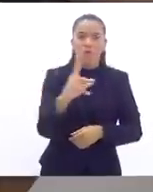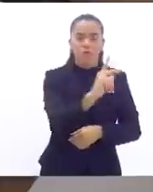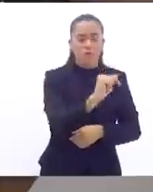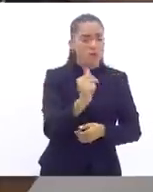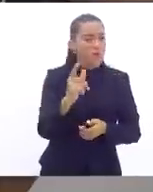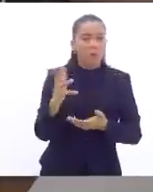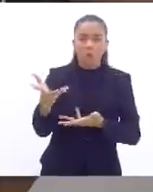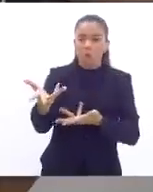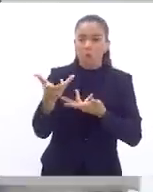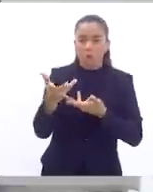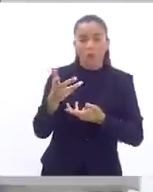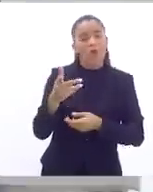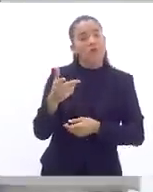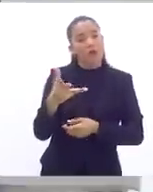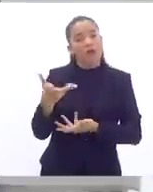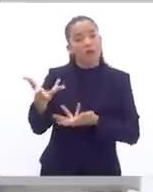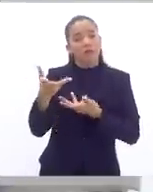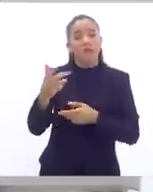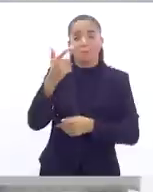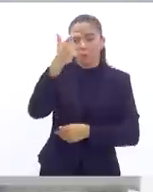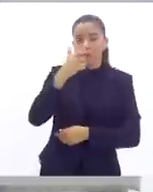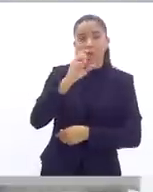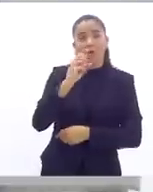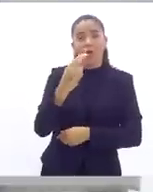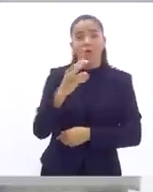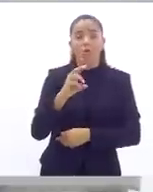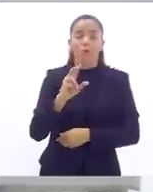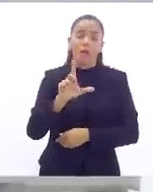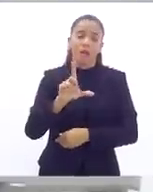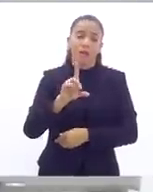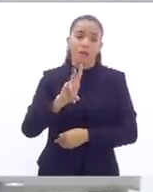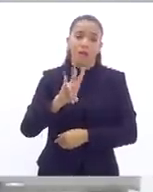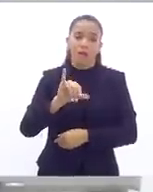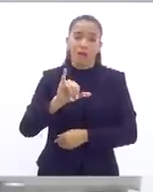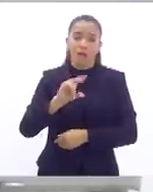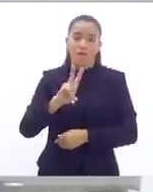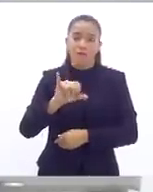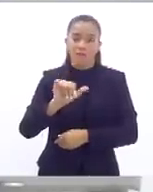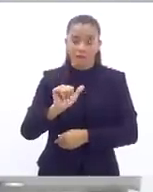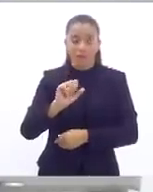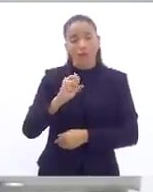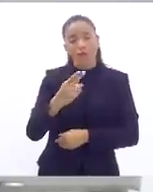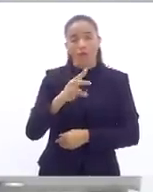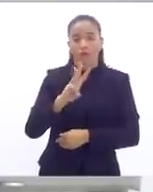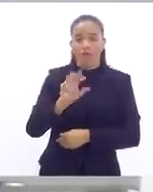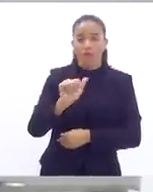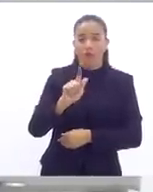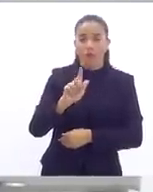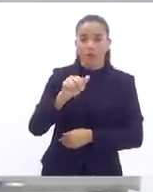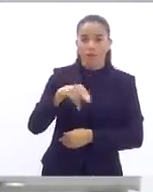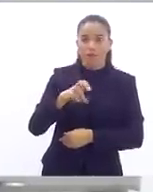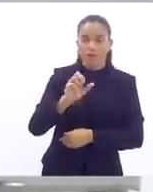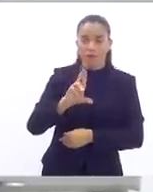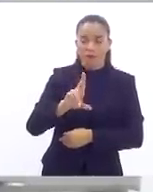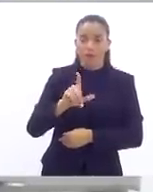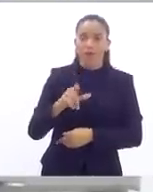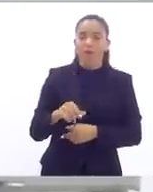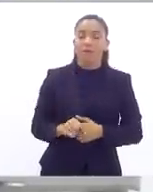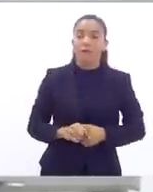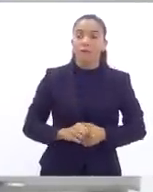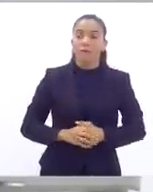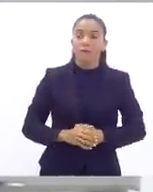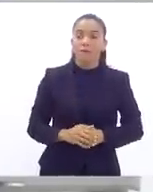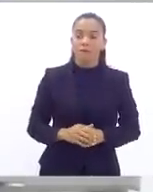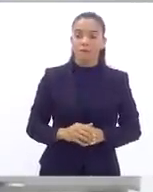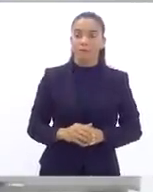pela Lívia ou pelo Wagner tudo bem sétima questão o déficit